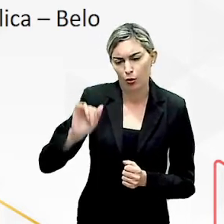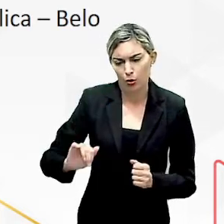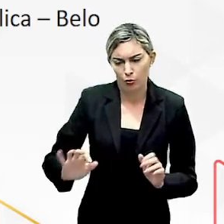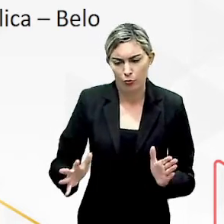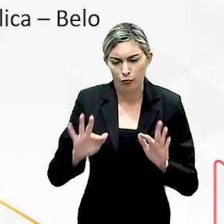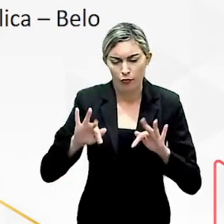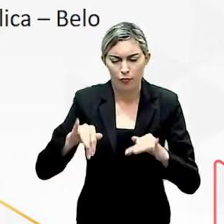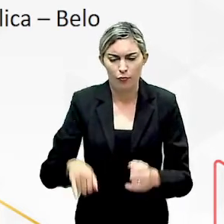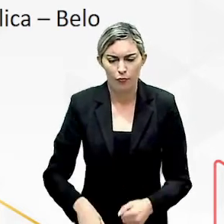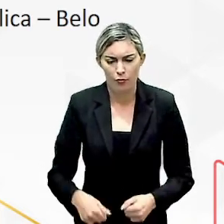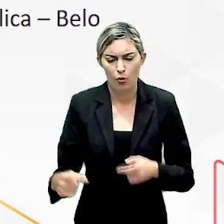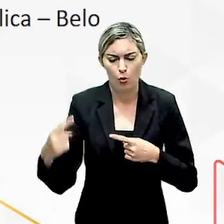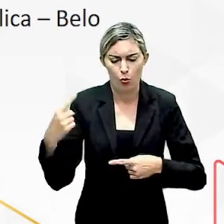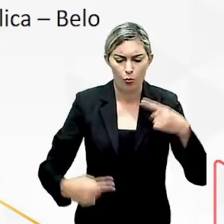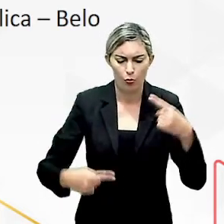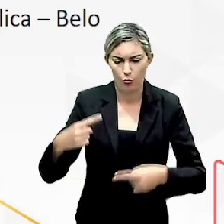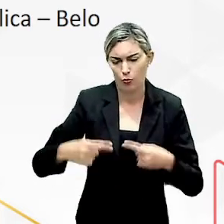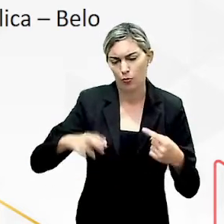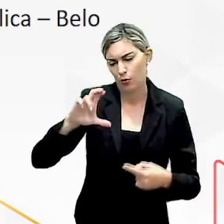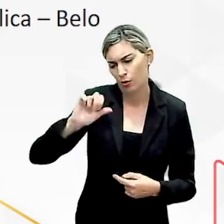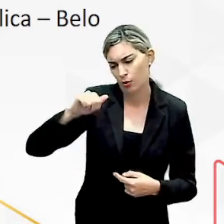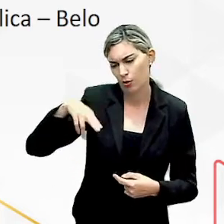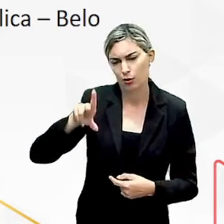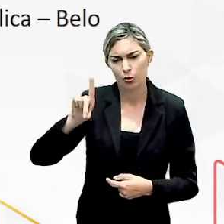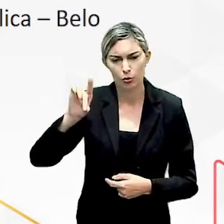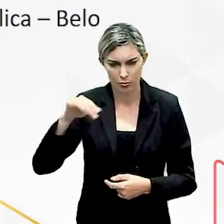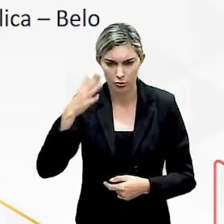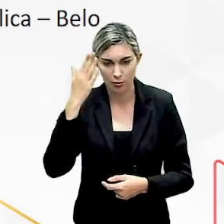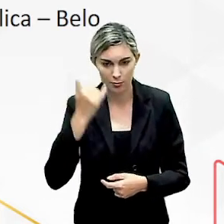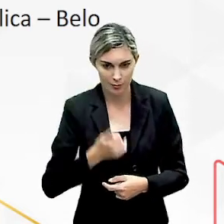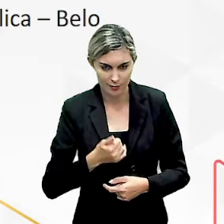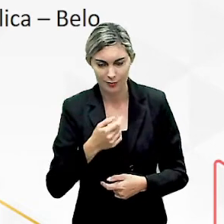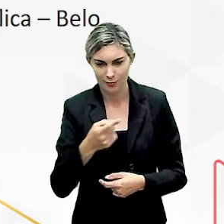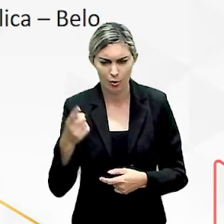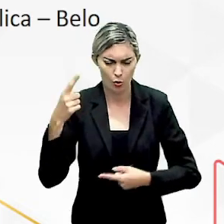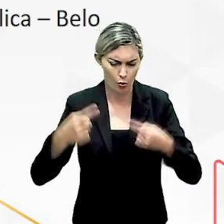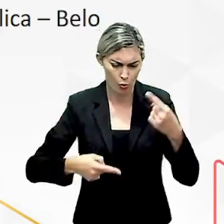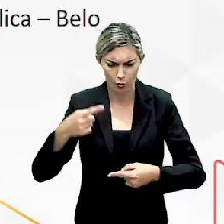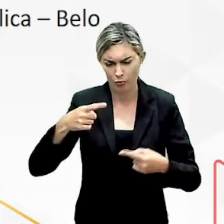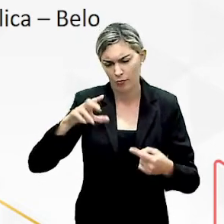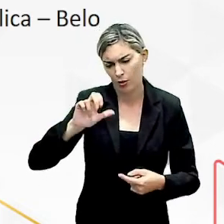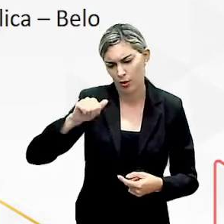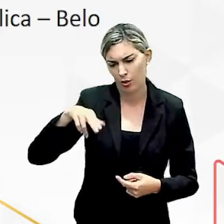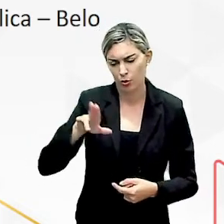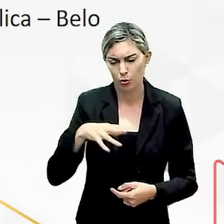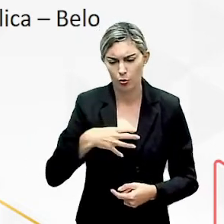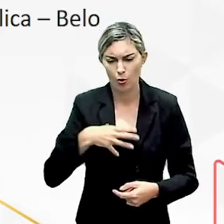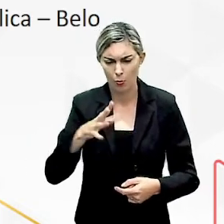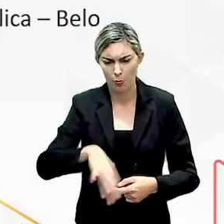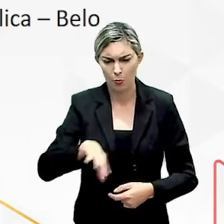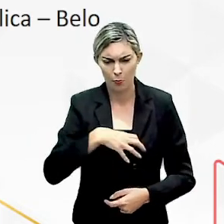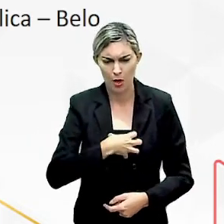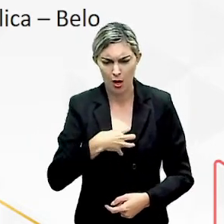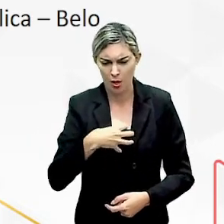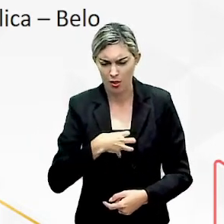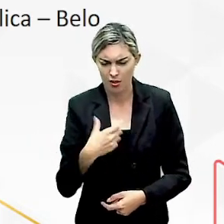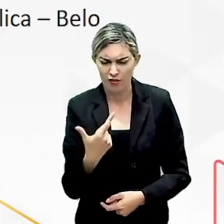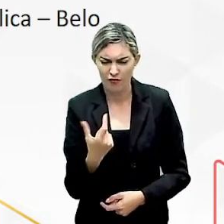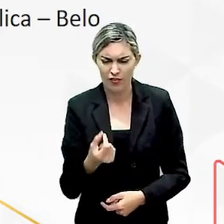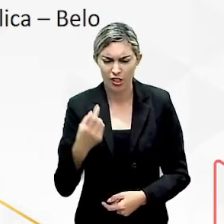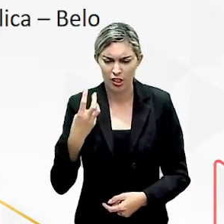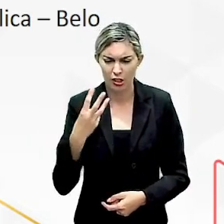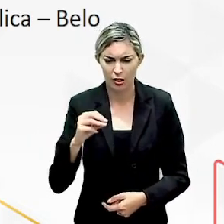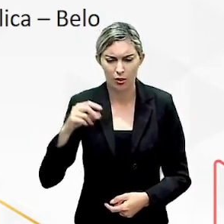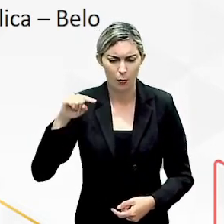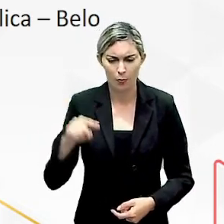fim ao conflito de Canudos. Você já deve ter ouvido falar desse conflito no Arraial da Bahia, em que mais de 20 e 30 mil pessoas